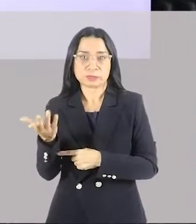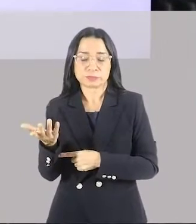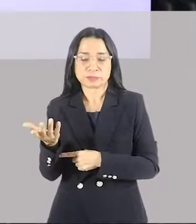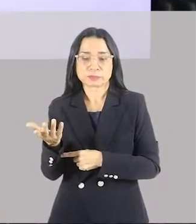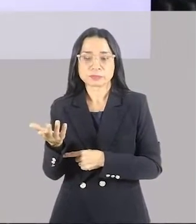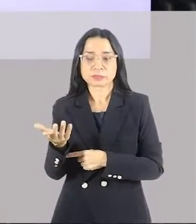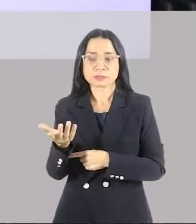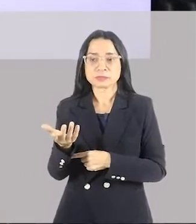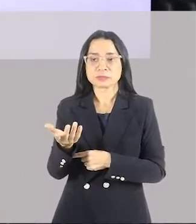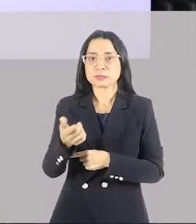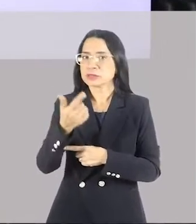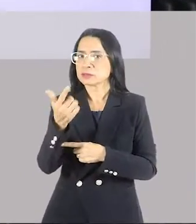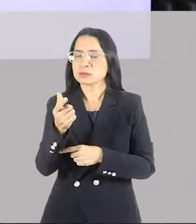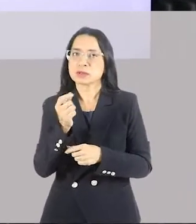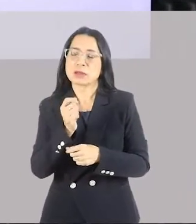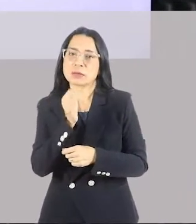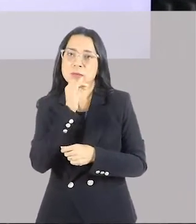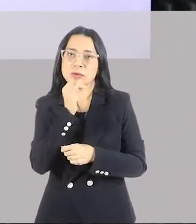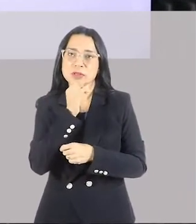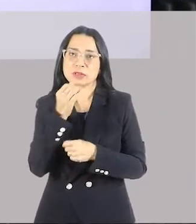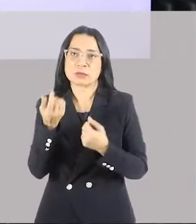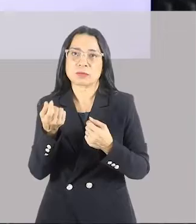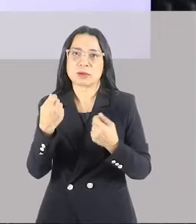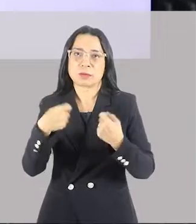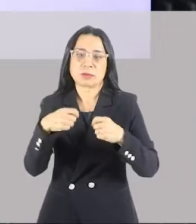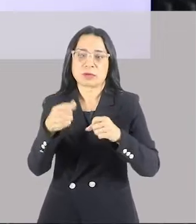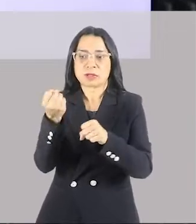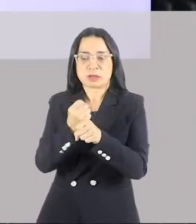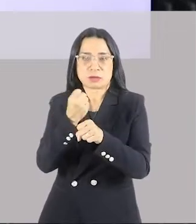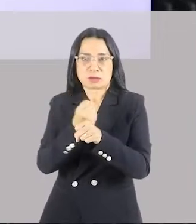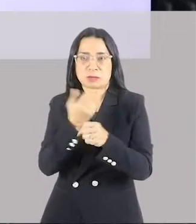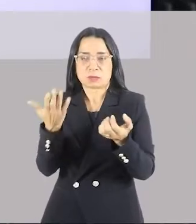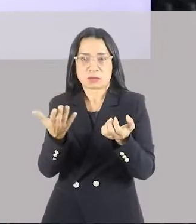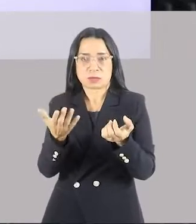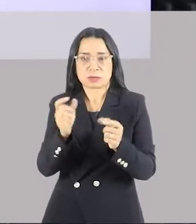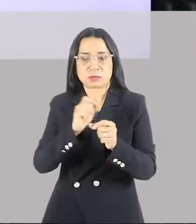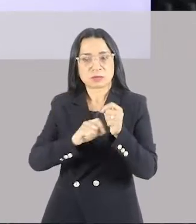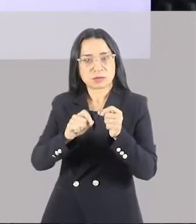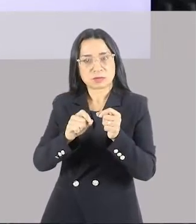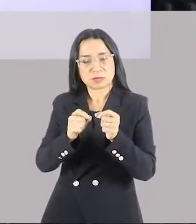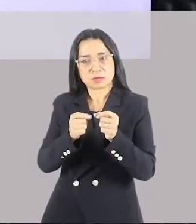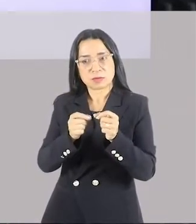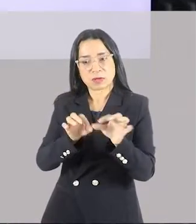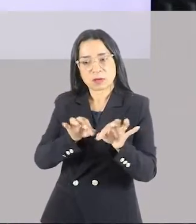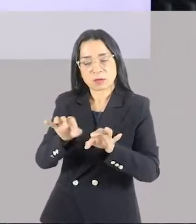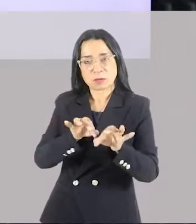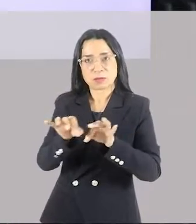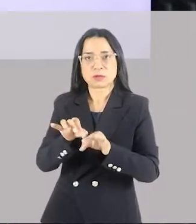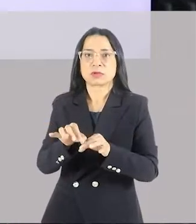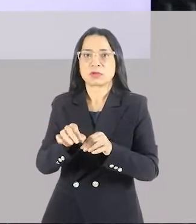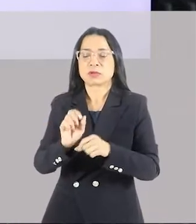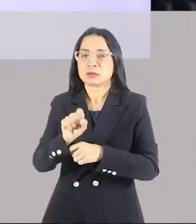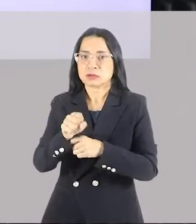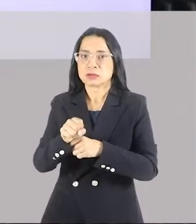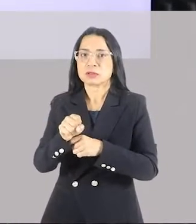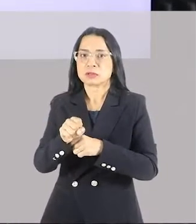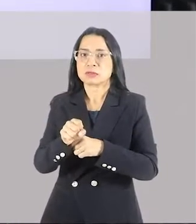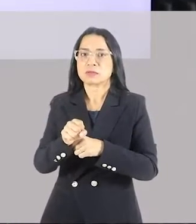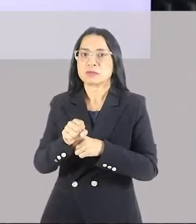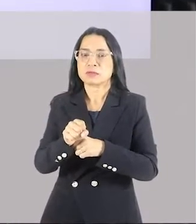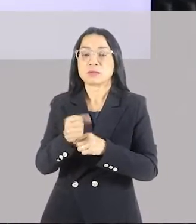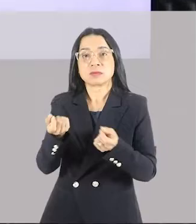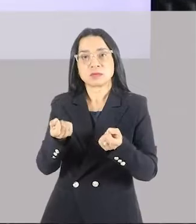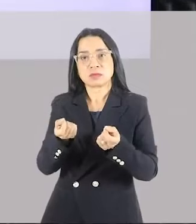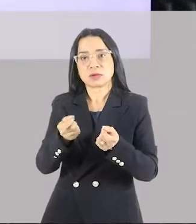nesse caso necessidade de obras. O que foi delegado de forma negociada foi a execução do